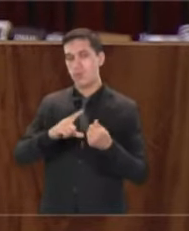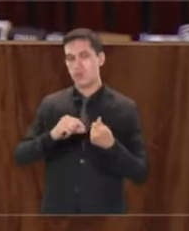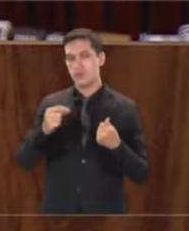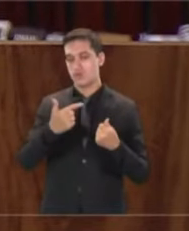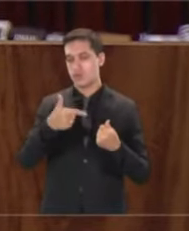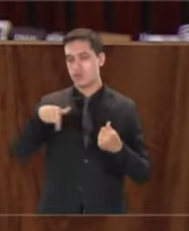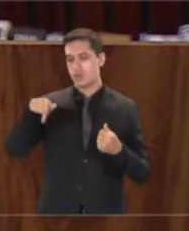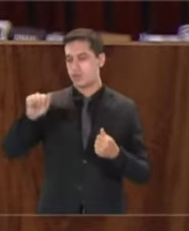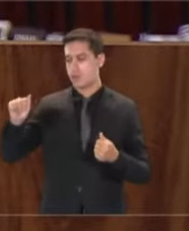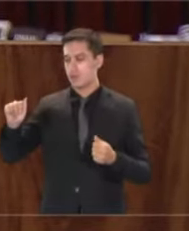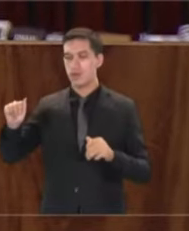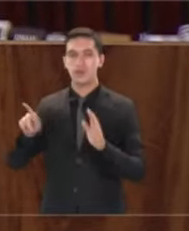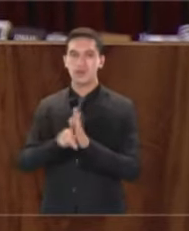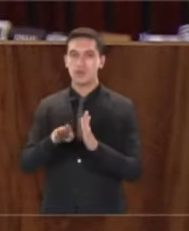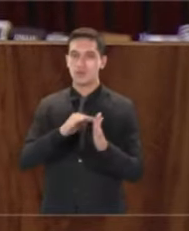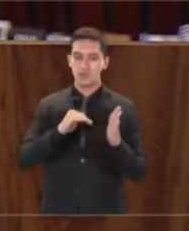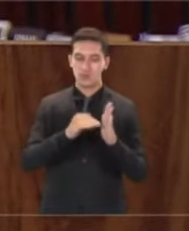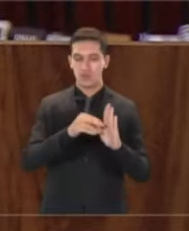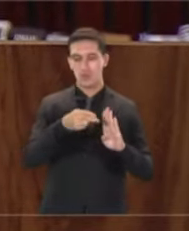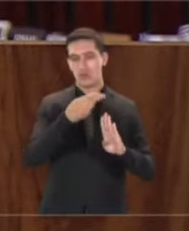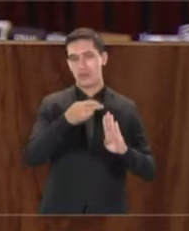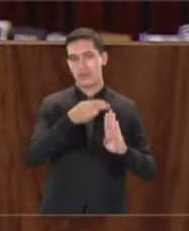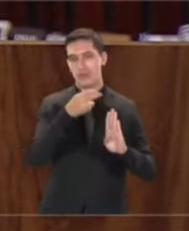27A daqueles normativos.